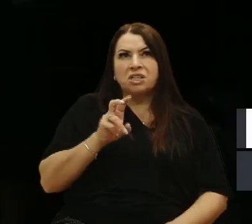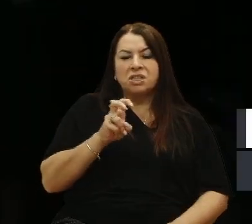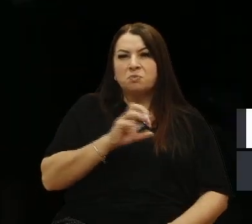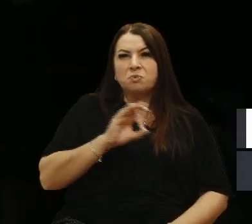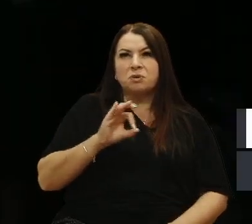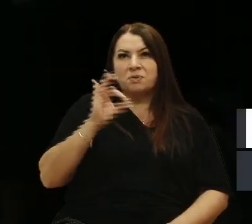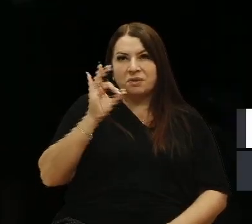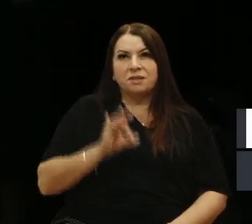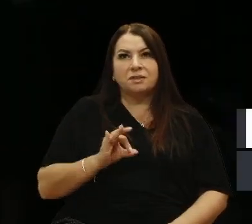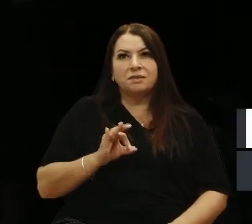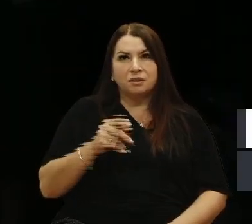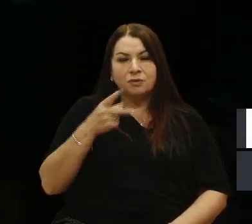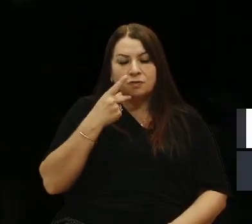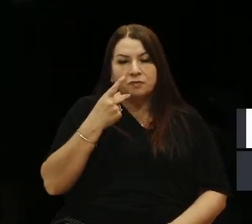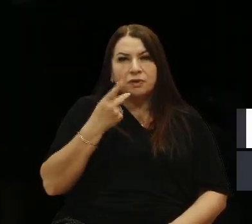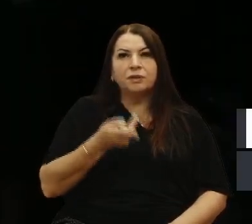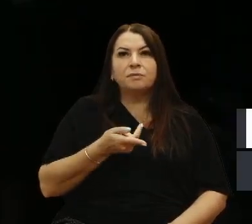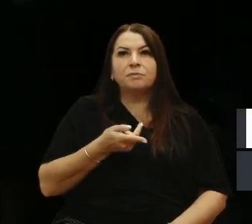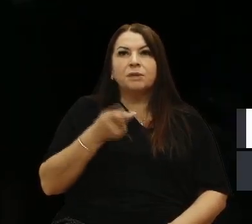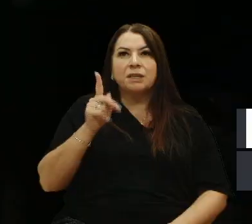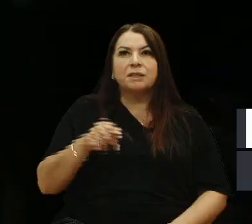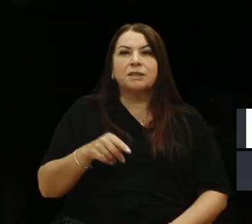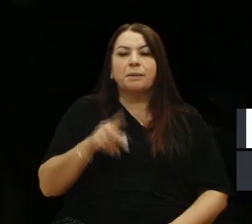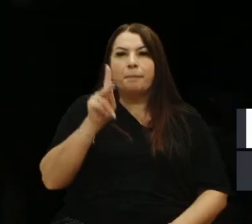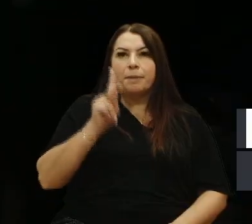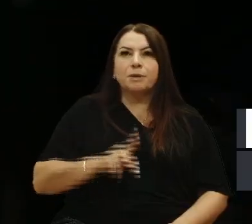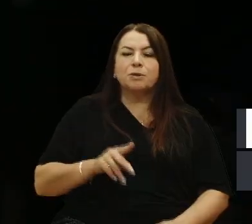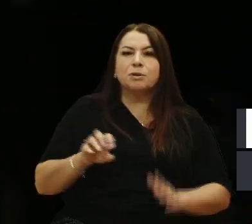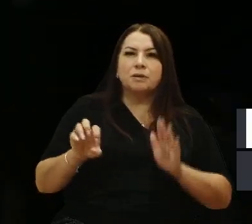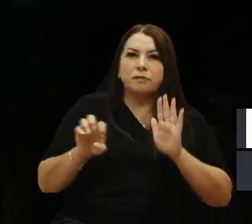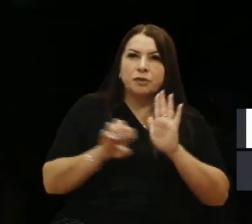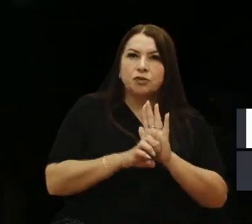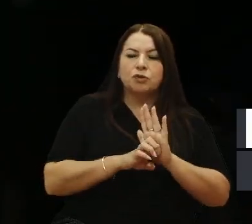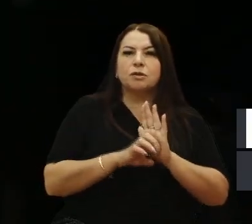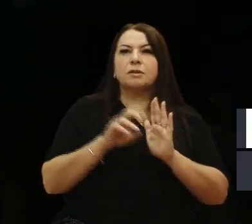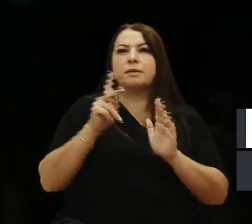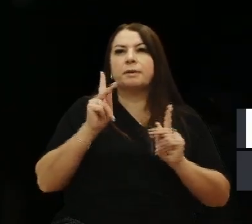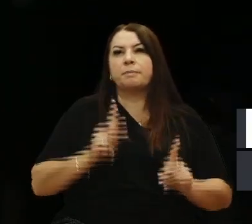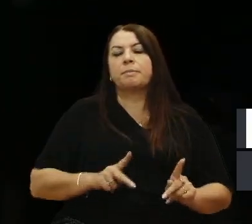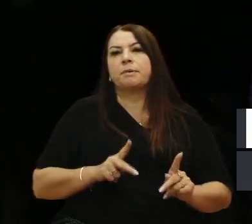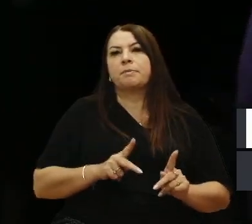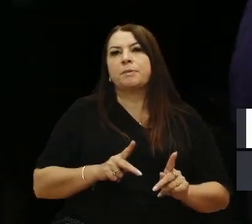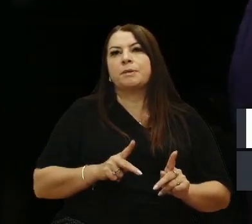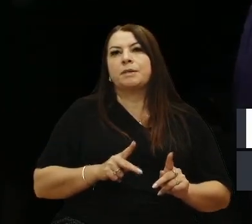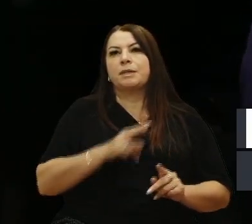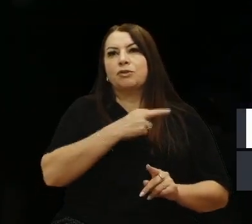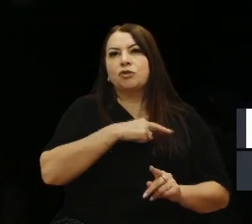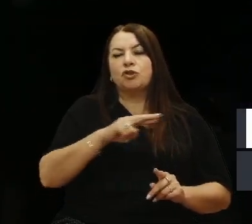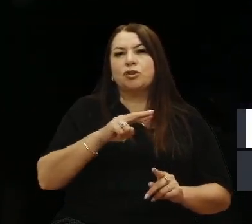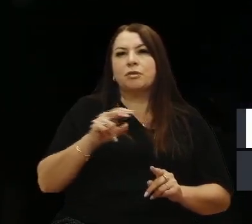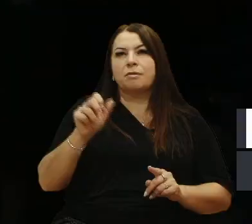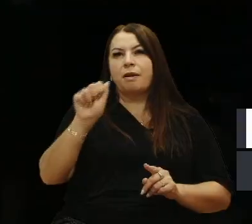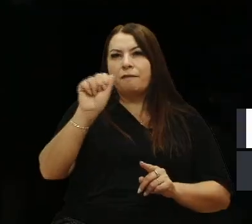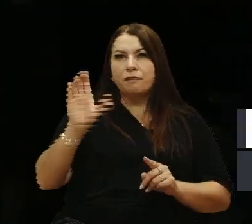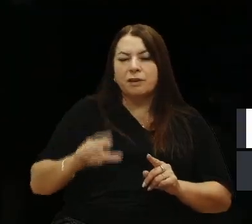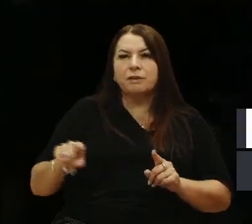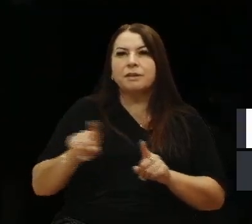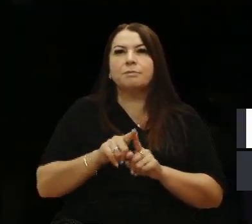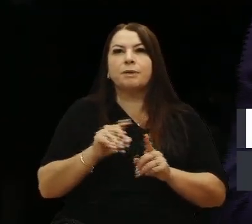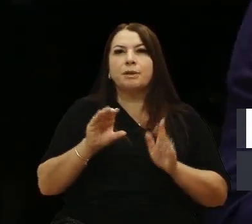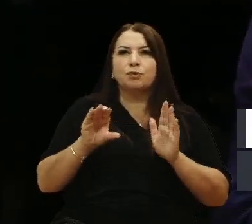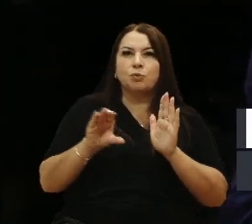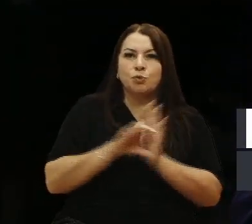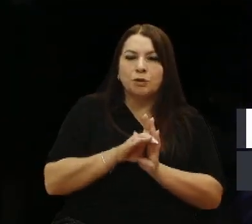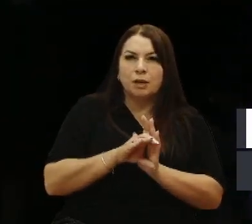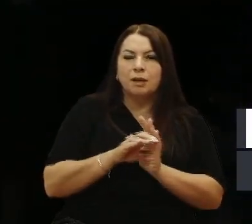tenho certeza disso que eu estou falando. Nós temos pessoas evangélicas, nós temos pessoas, né, das religiões de matriz africana, nós temos pessoas católicas,